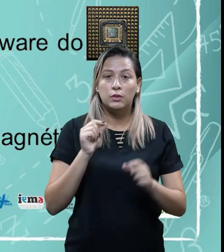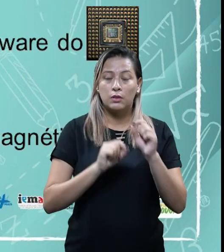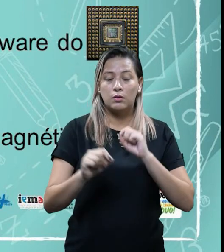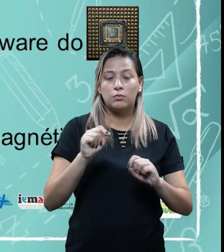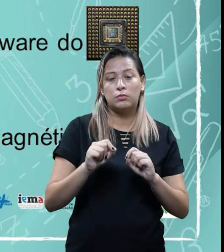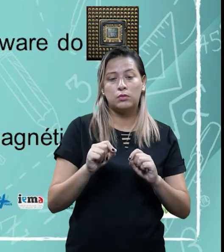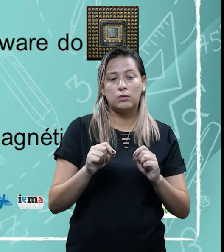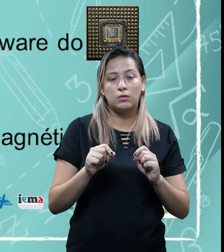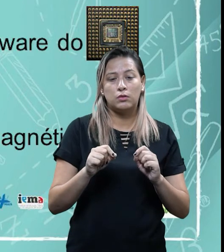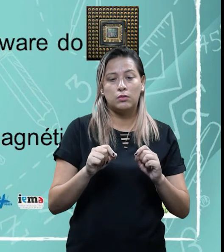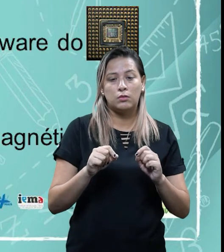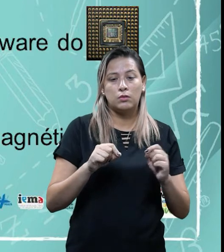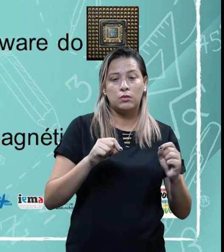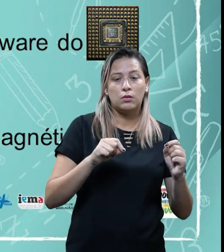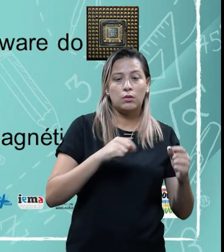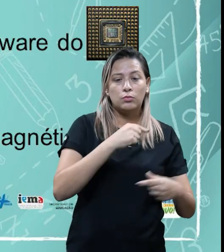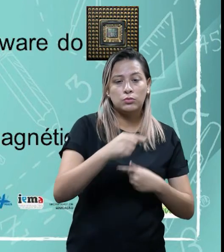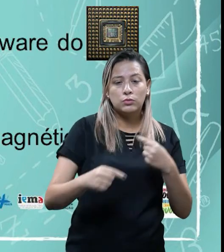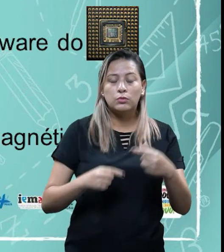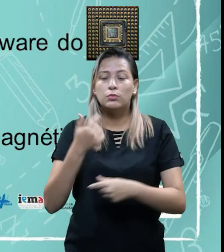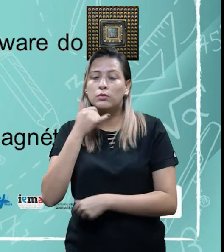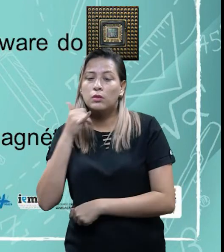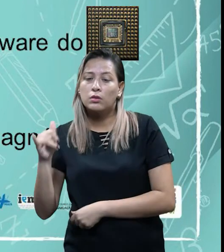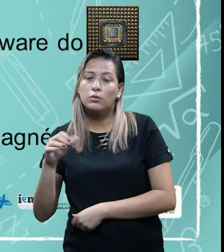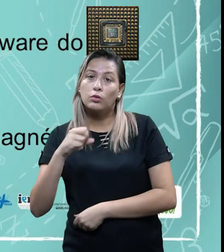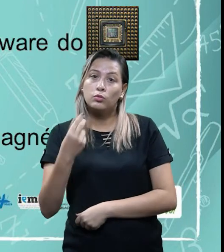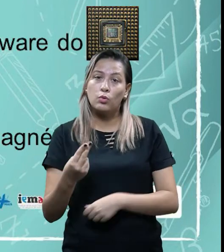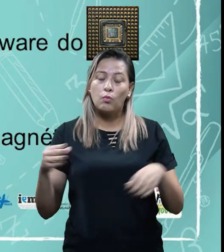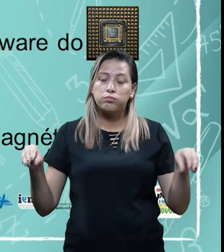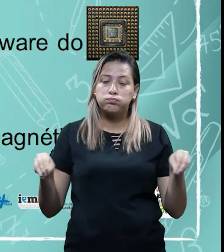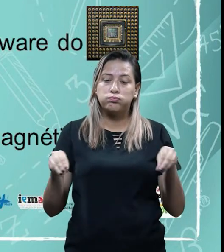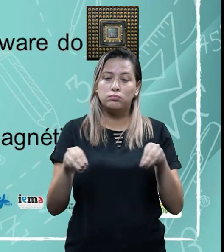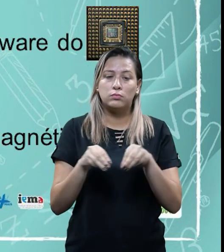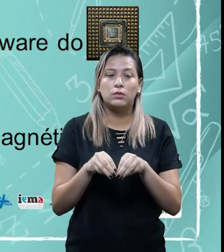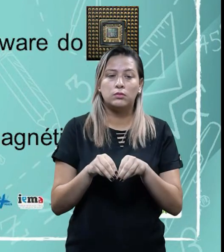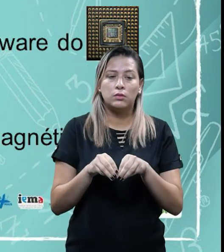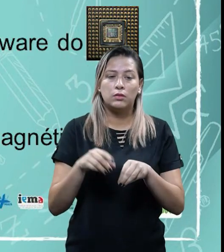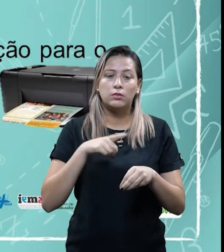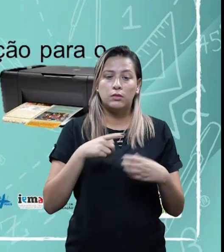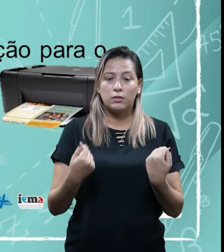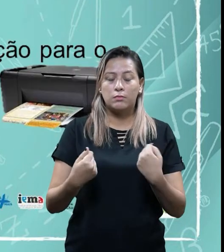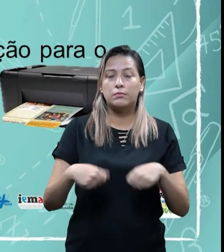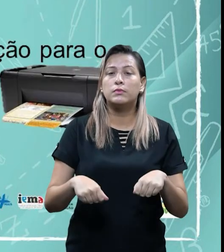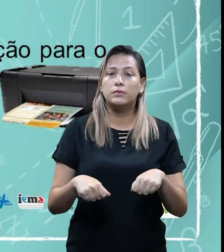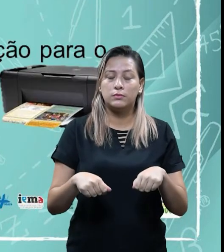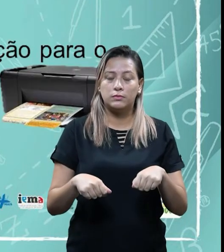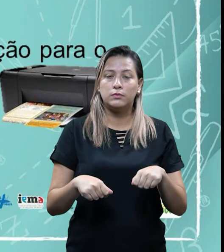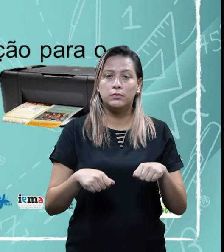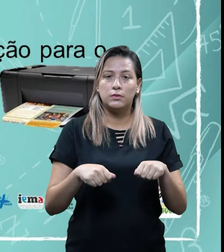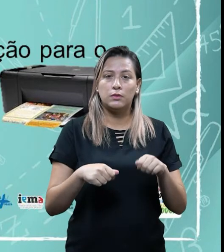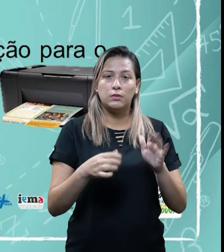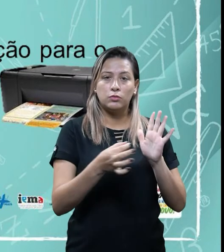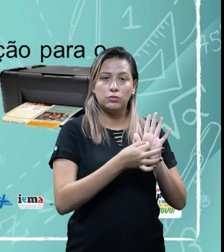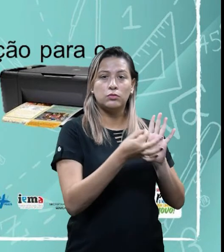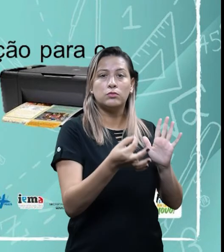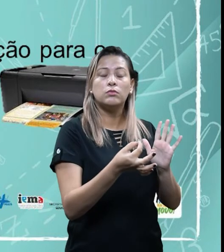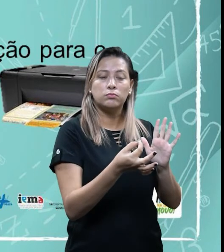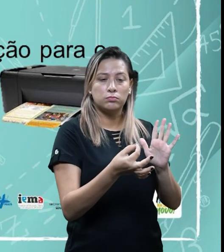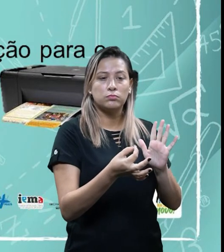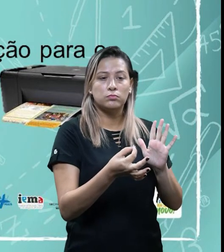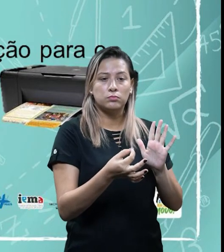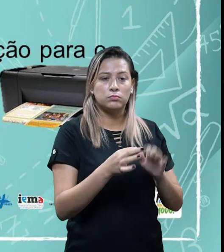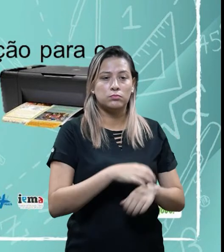eletrônico ou magnético, com a capacidade de armazenagem de dados. Os periféricos, o que são